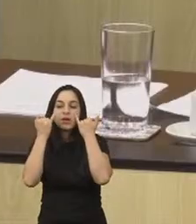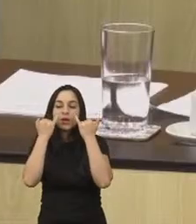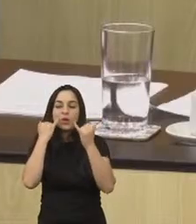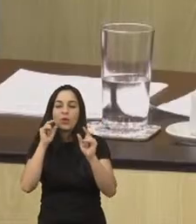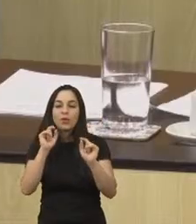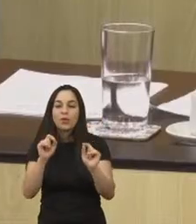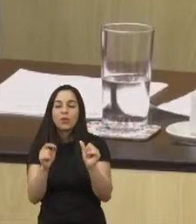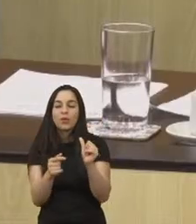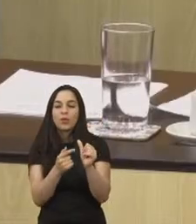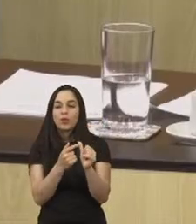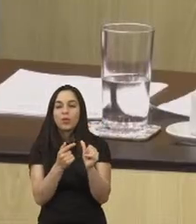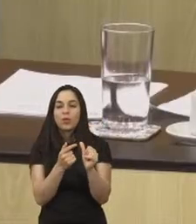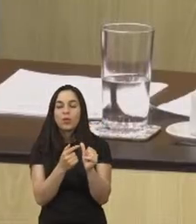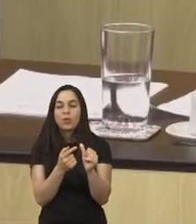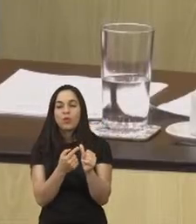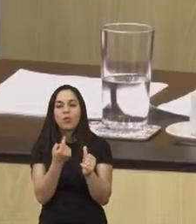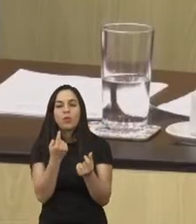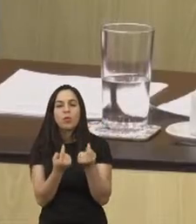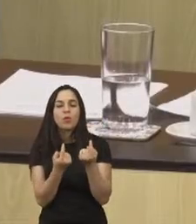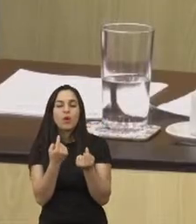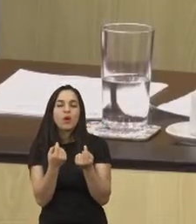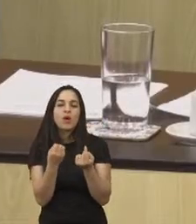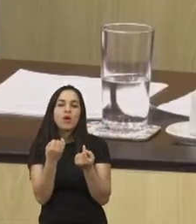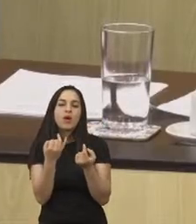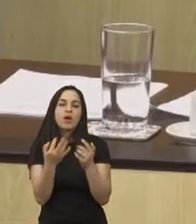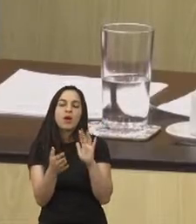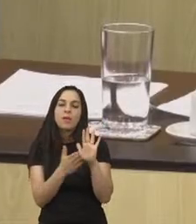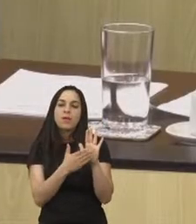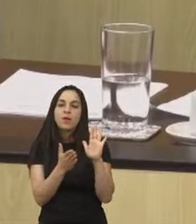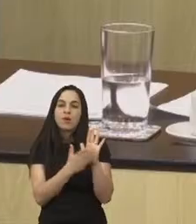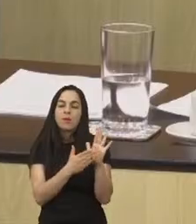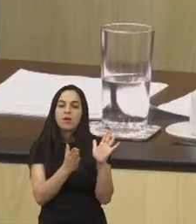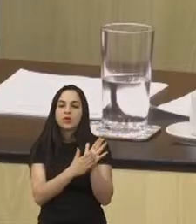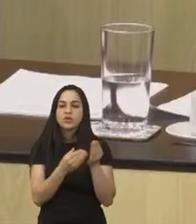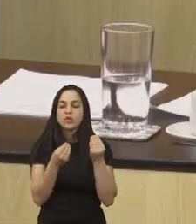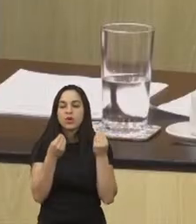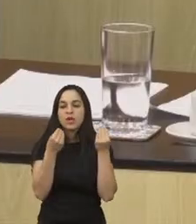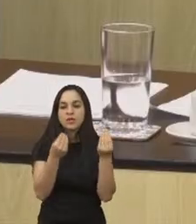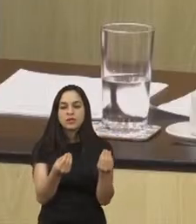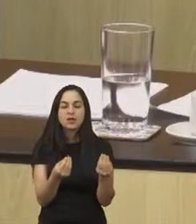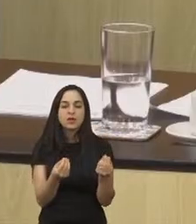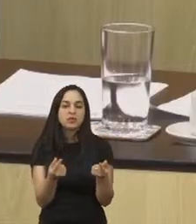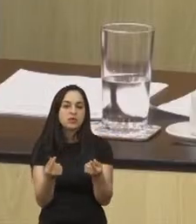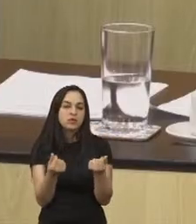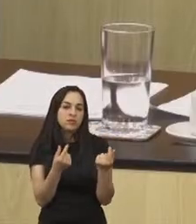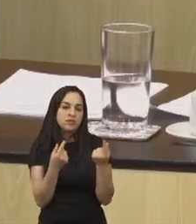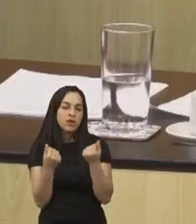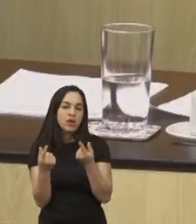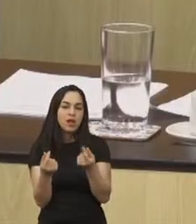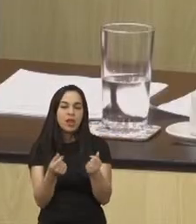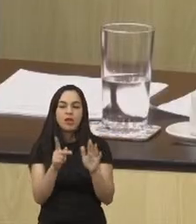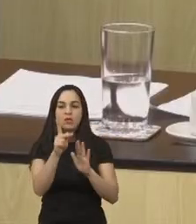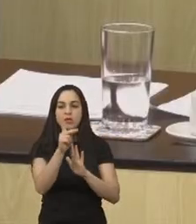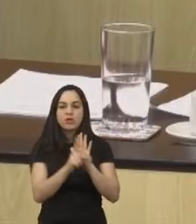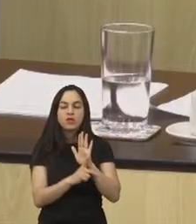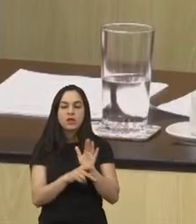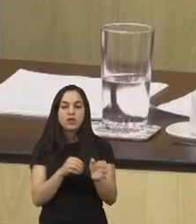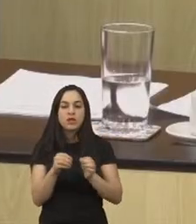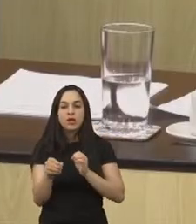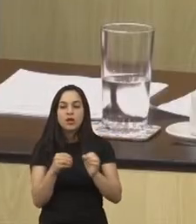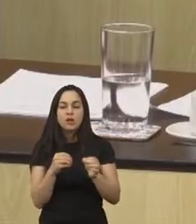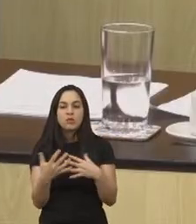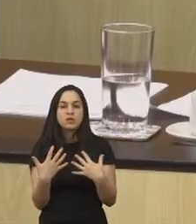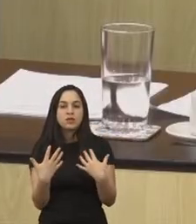1. Qual o número de propostas de doação de valores, bens, serviços, projetos e obras